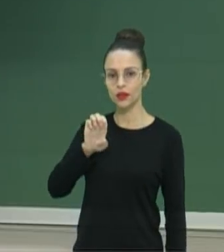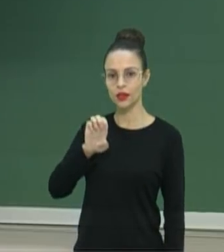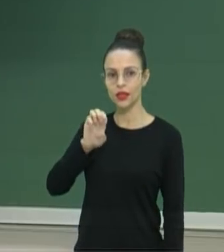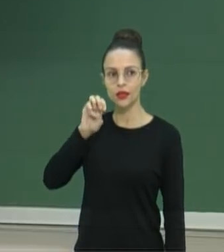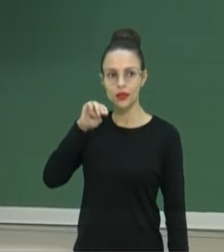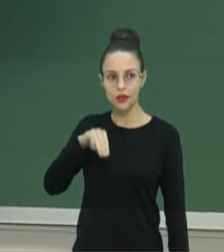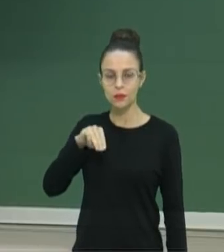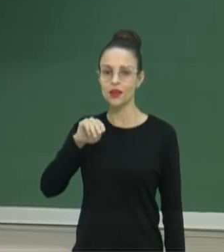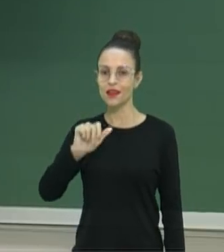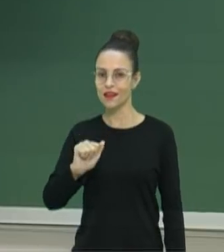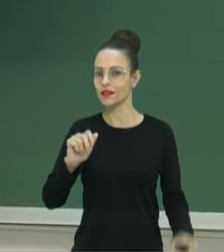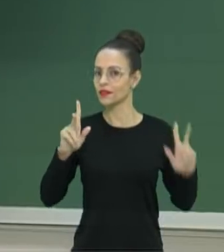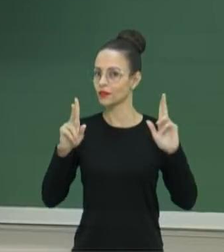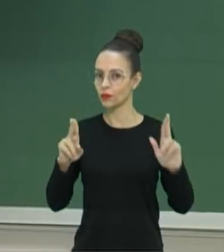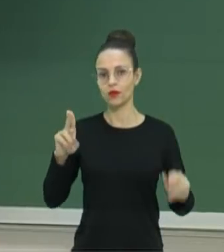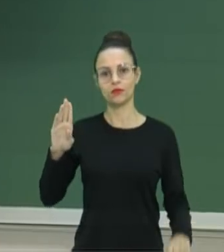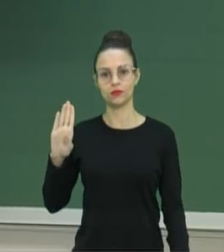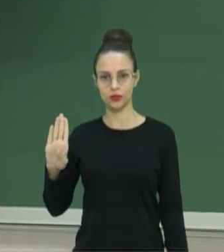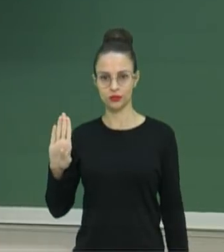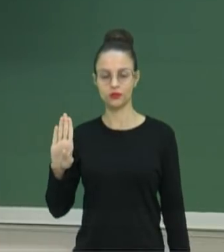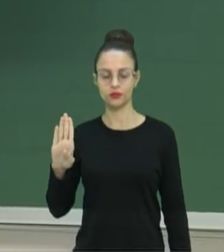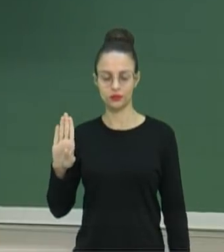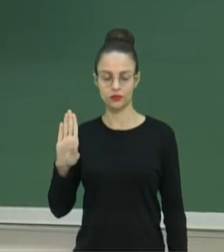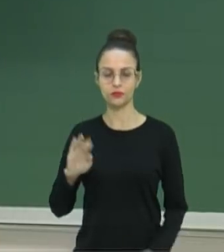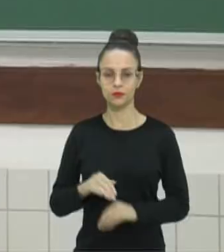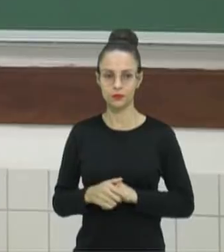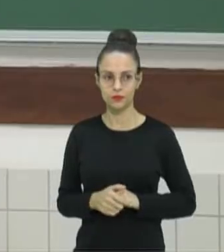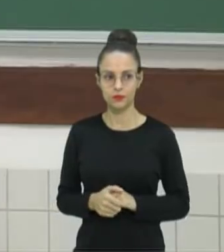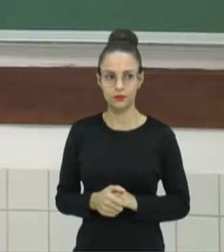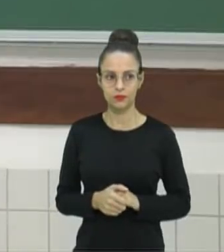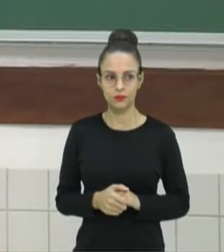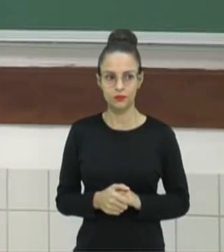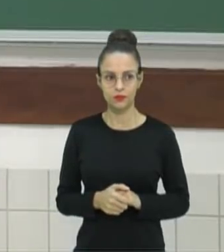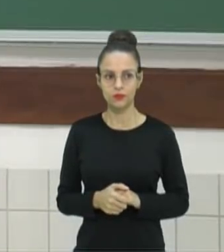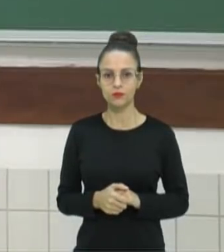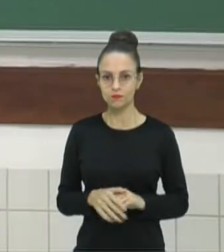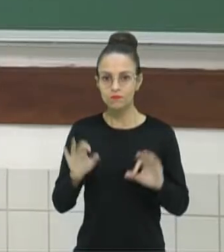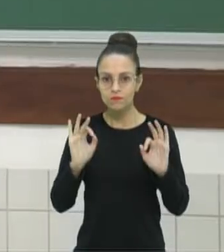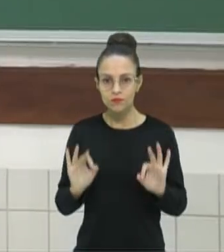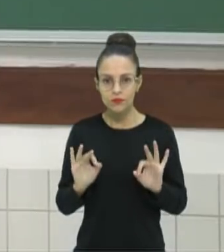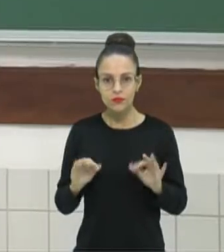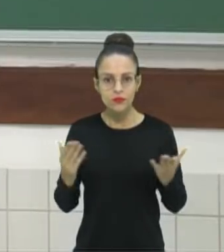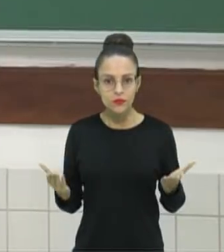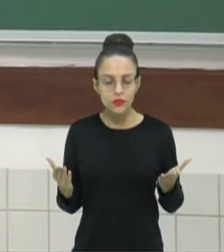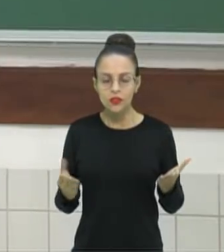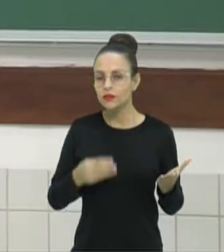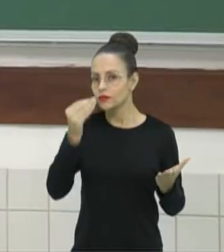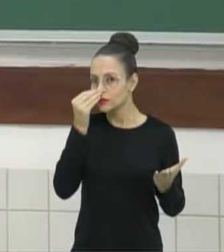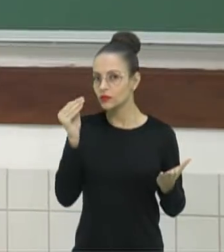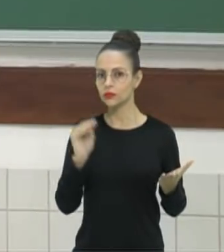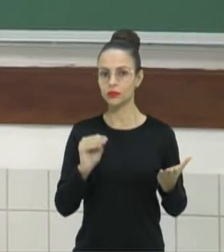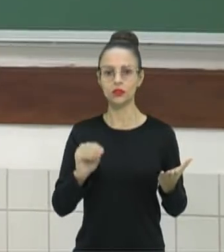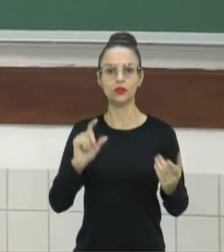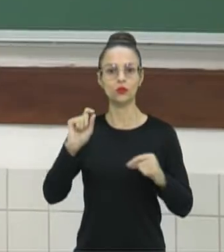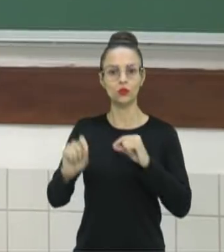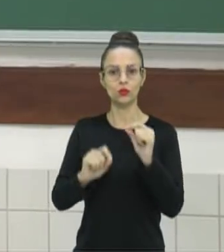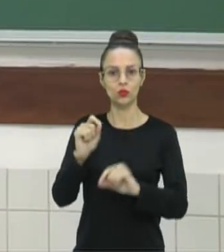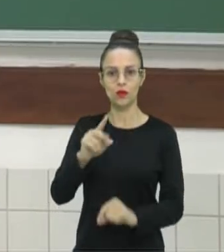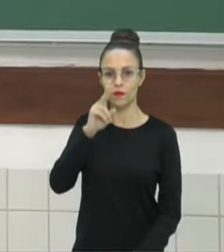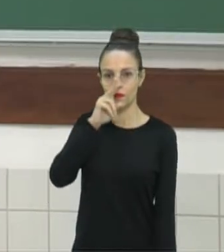é exatamente a mesma energia mecânica do ponto B, certo? Desprezando as